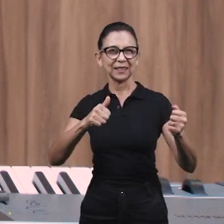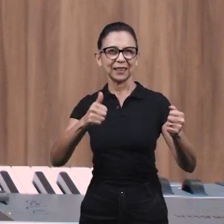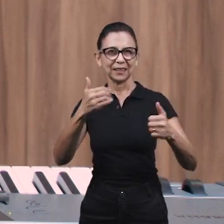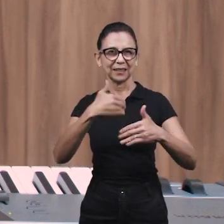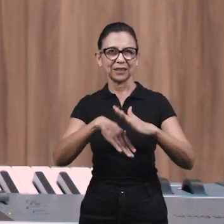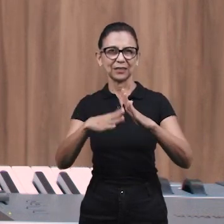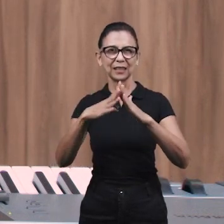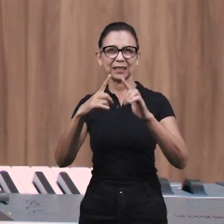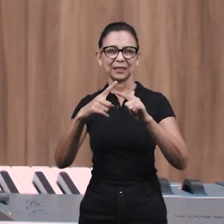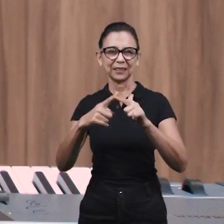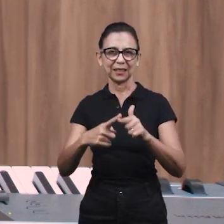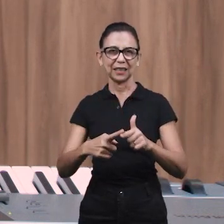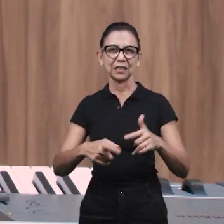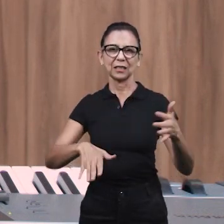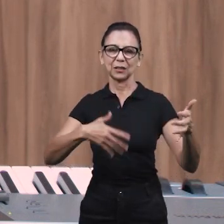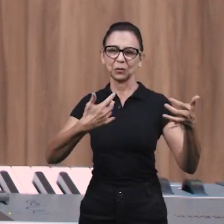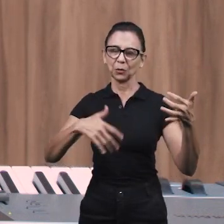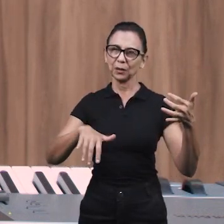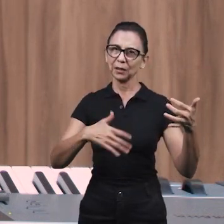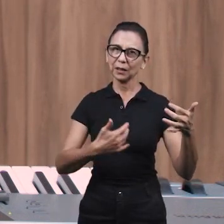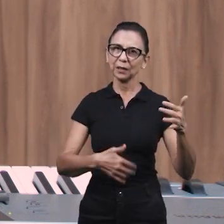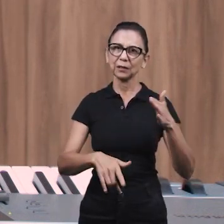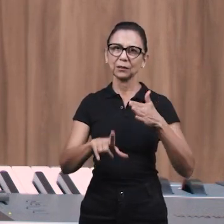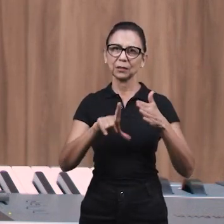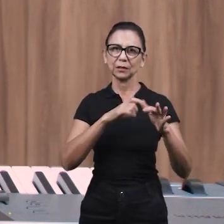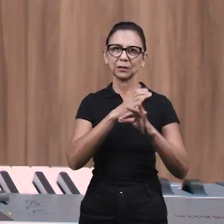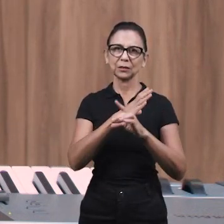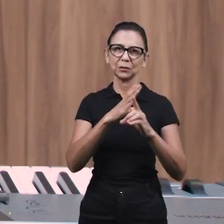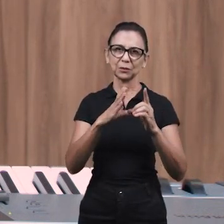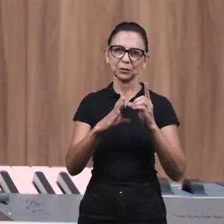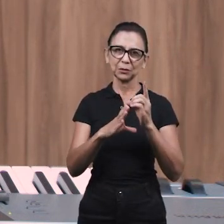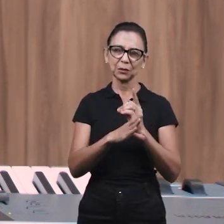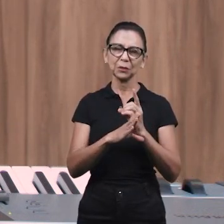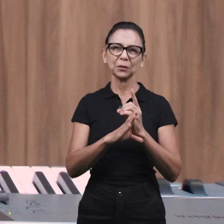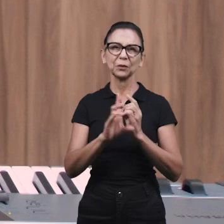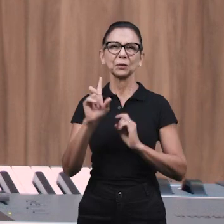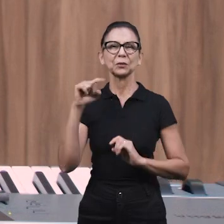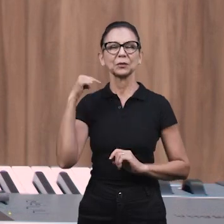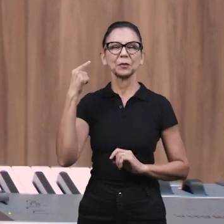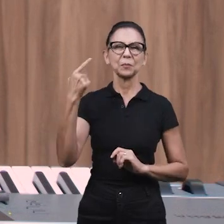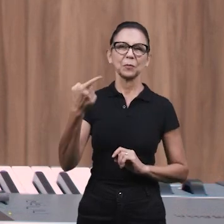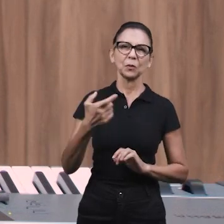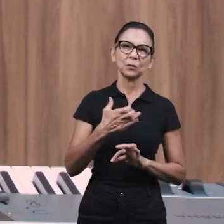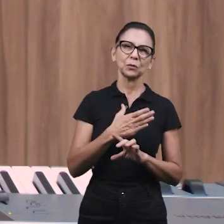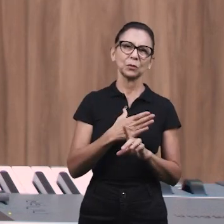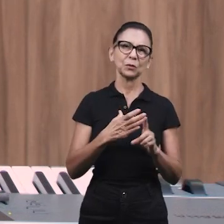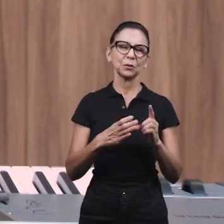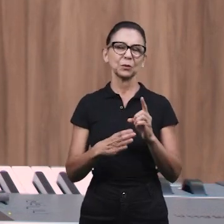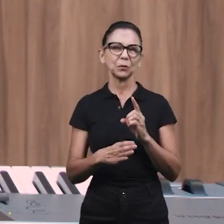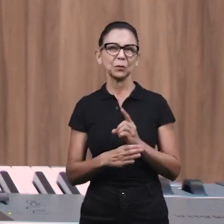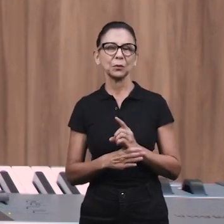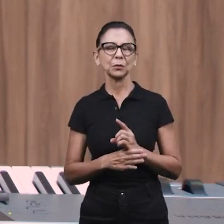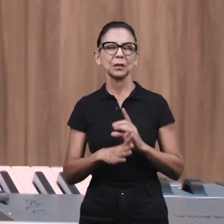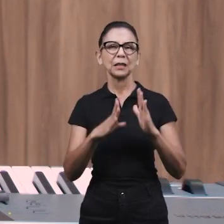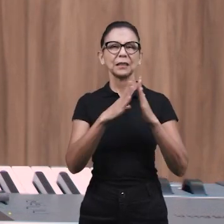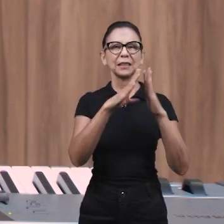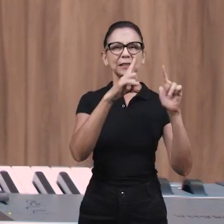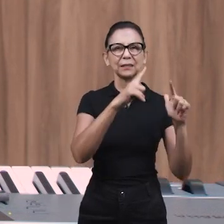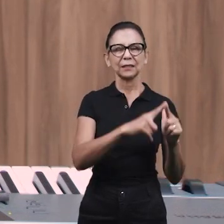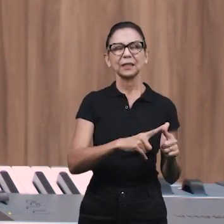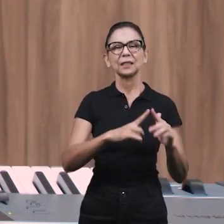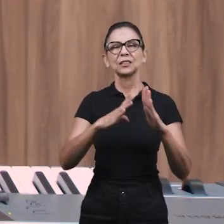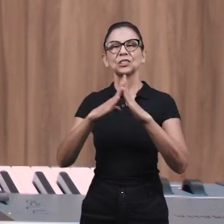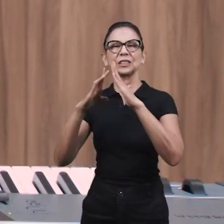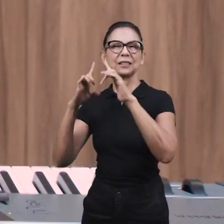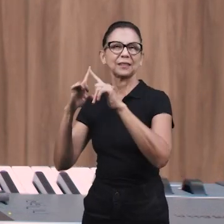nas igrejas antes de começar os cultos, após os cultos, no momento da assistência. nas suas casas, nos cultos, nos